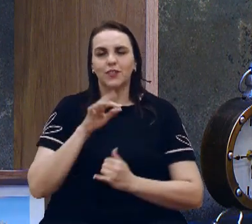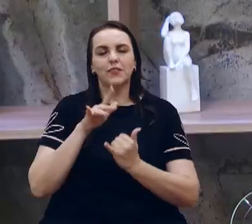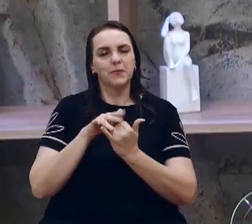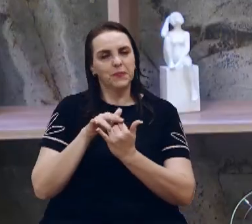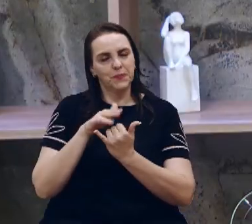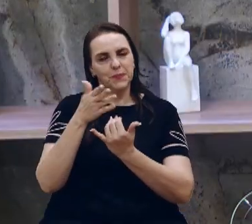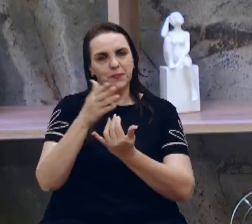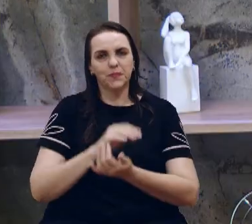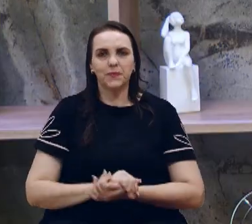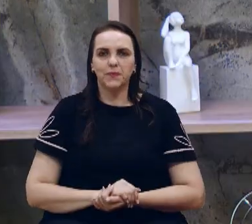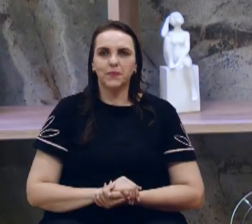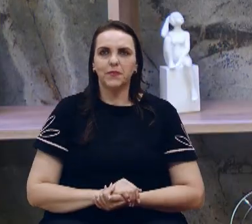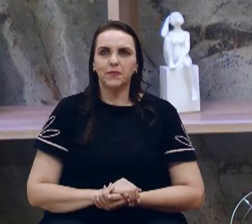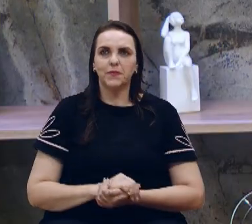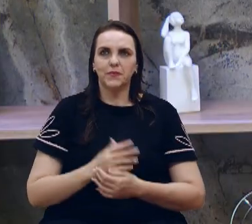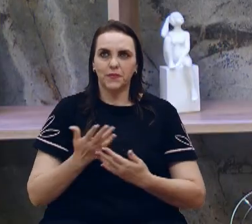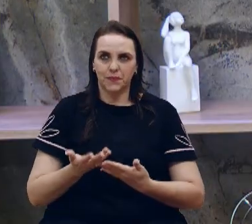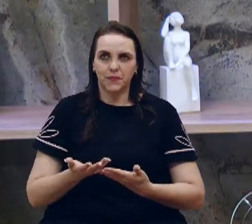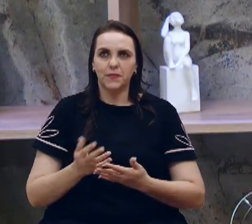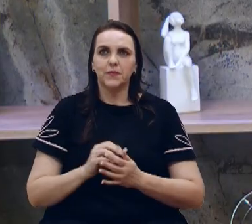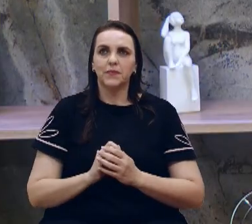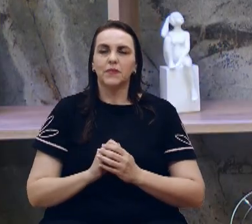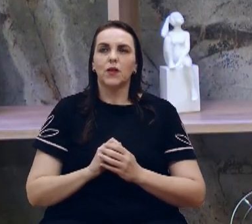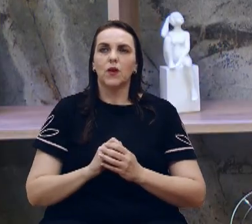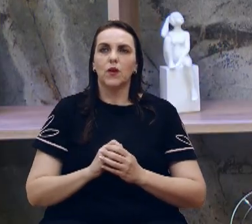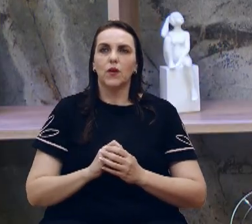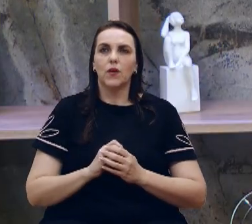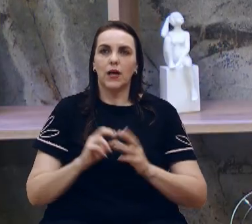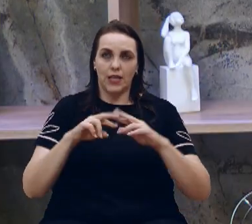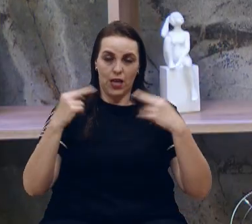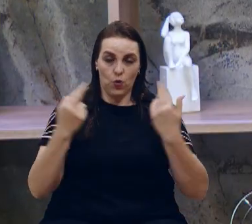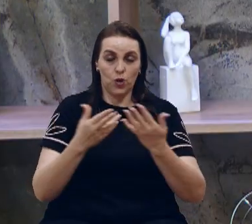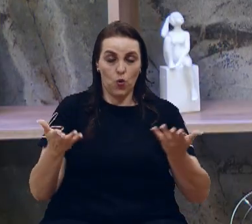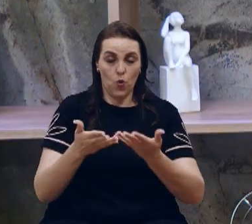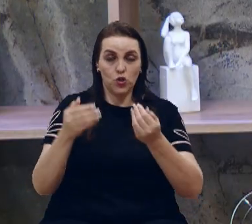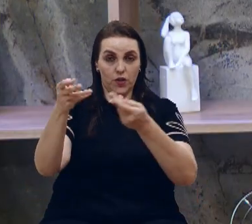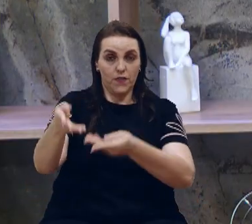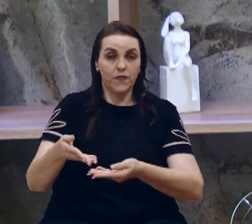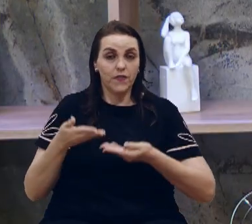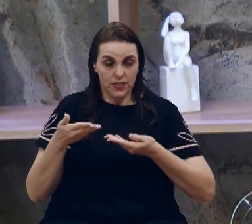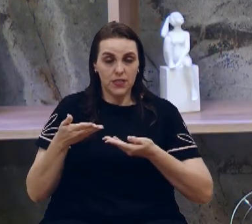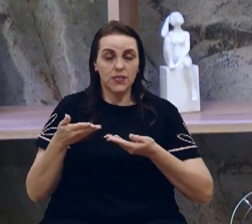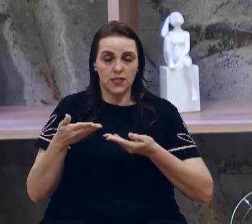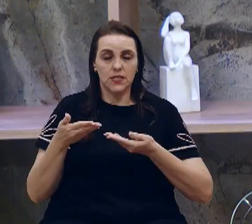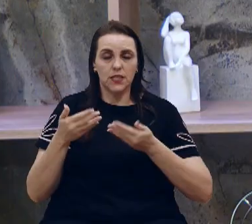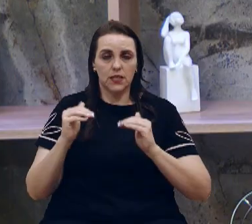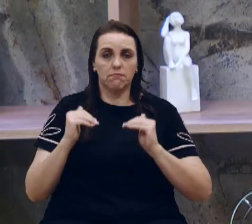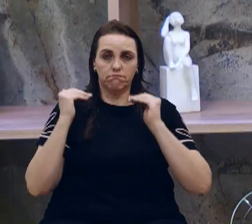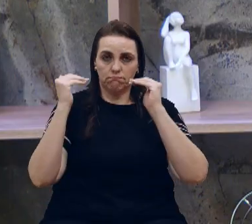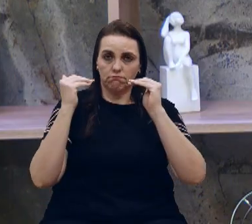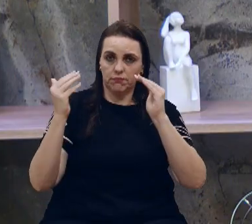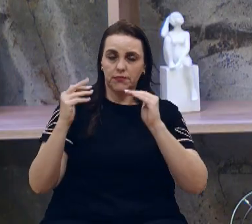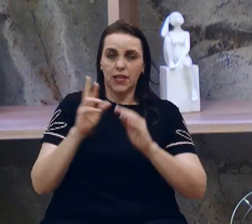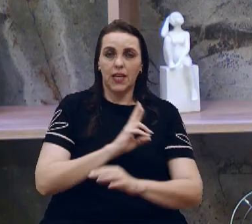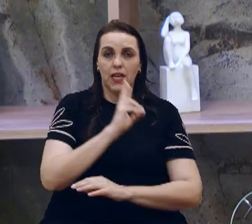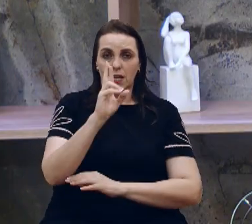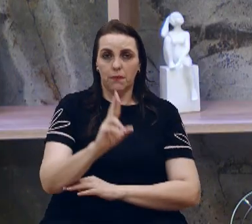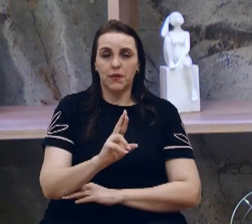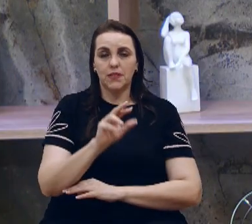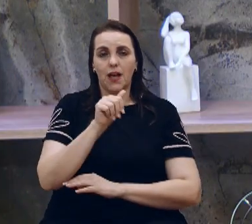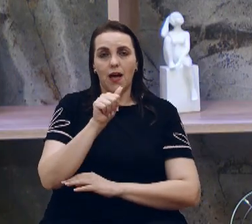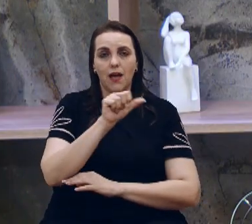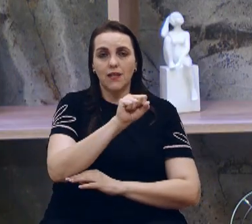YouTube. Bom, na sessão de hoje nós também tivemos a visita ilustre de representantes da ASEMAI,